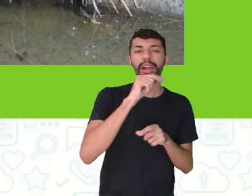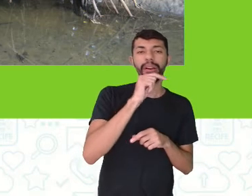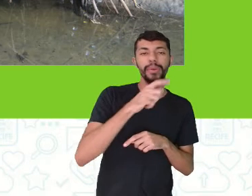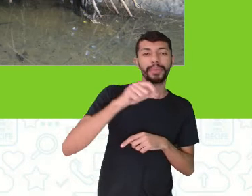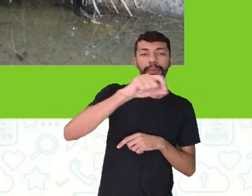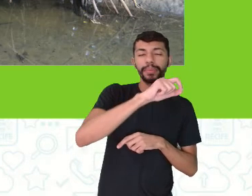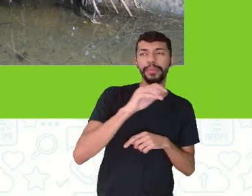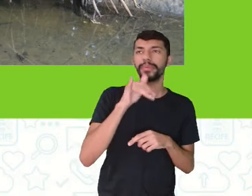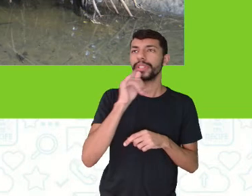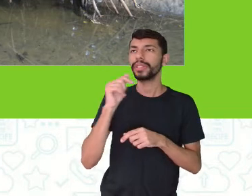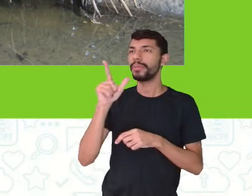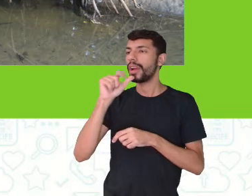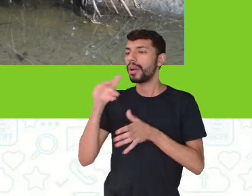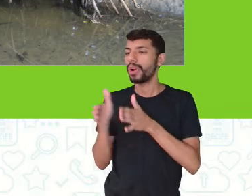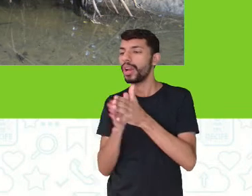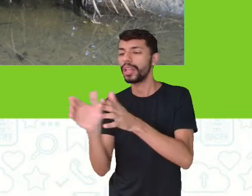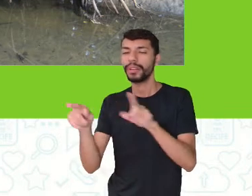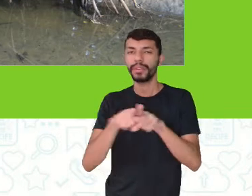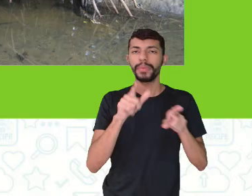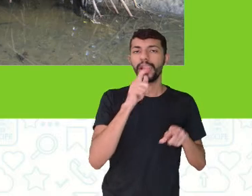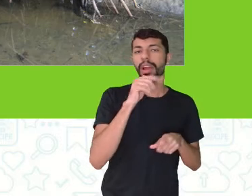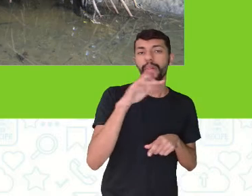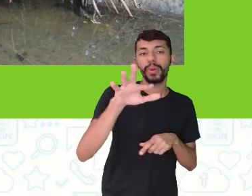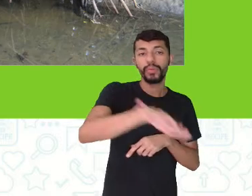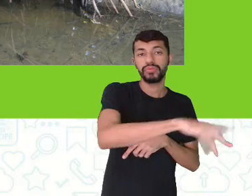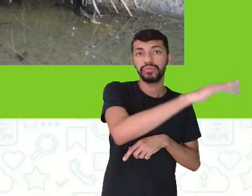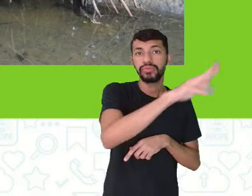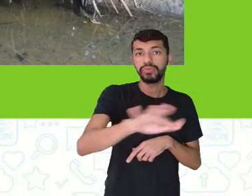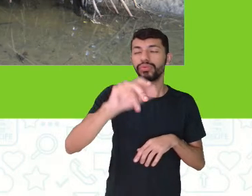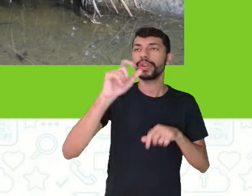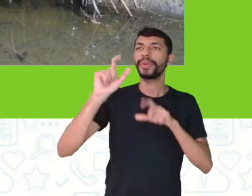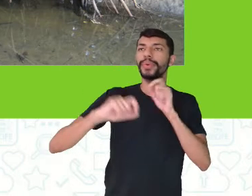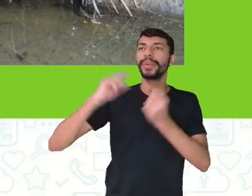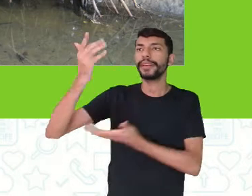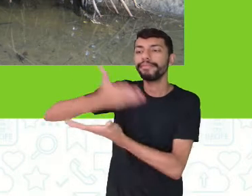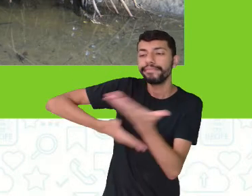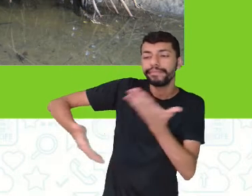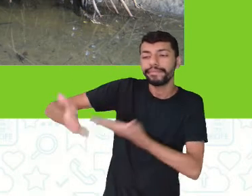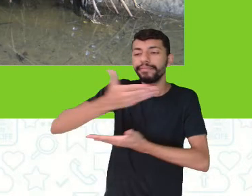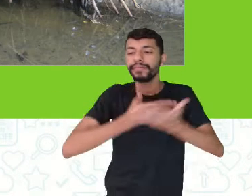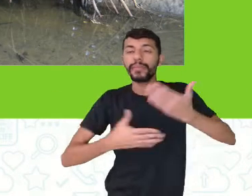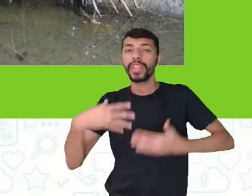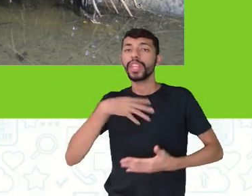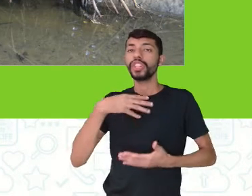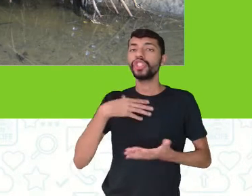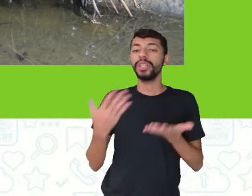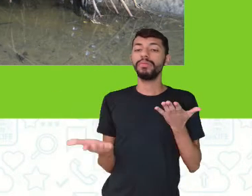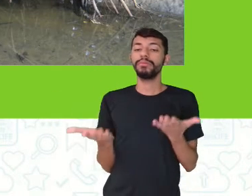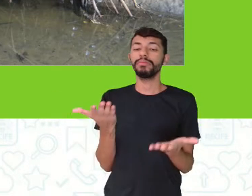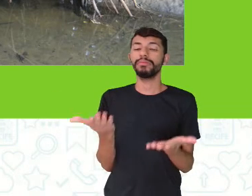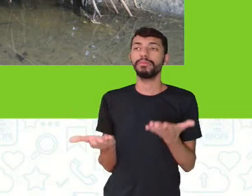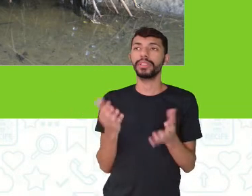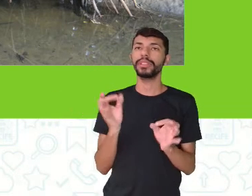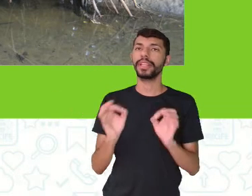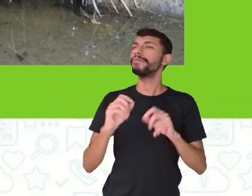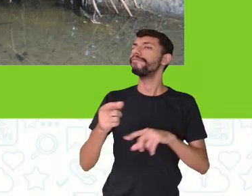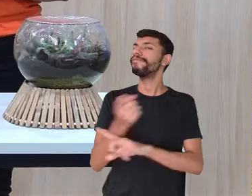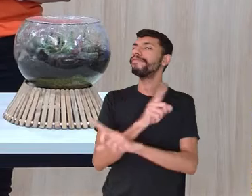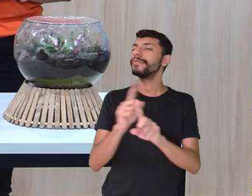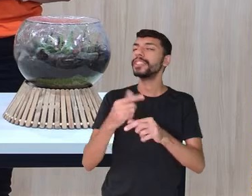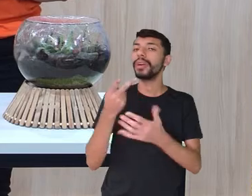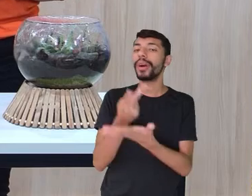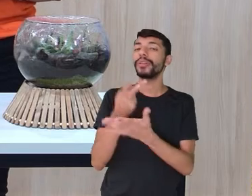os animais e os vegetais, eles estão interagindo de forma equilibrada, desde que não aconteça também